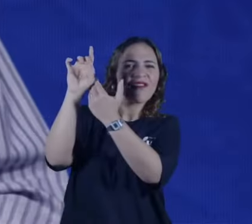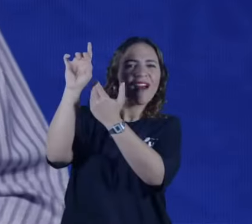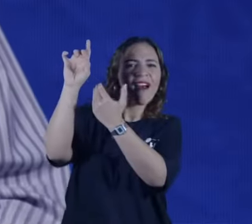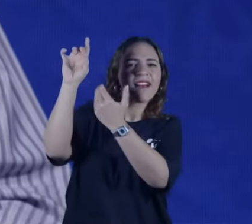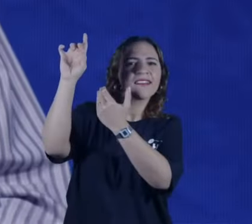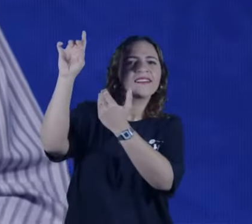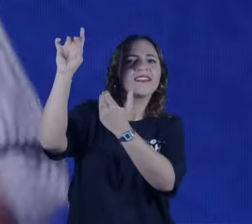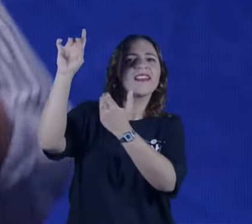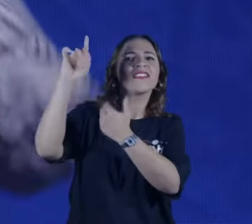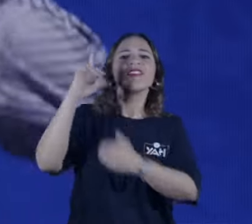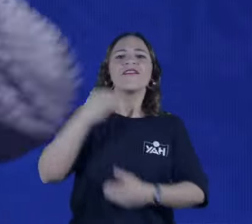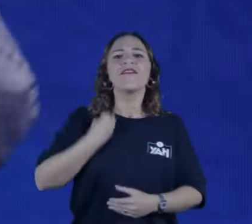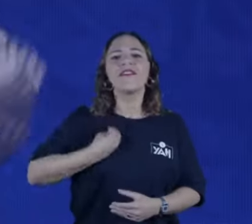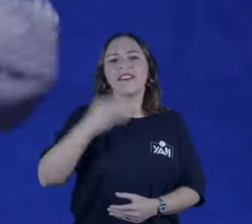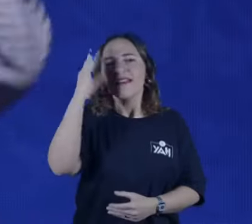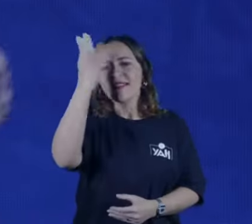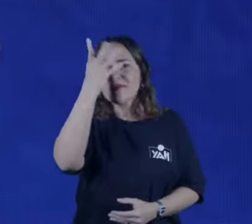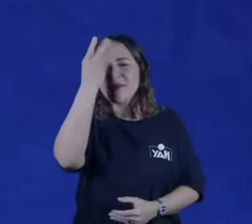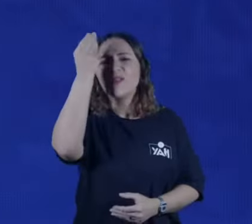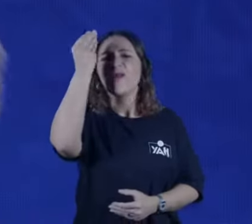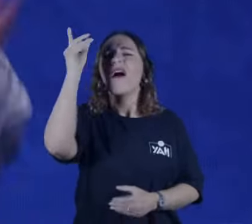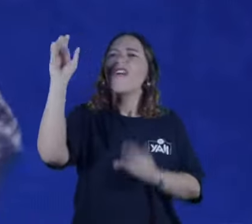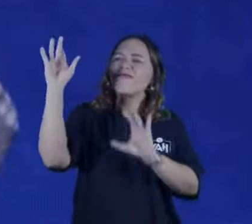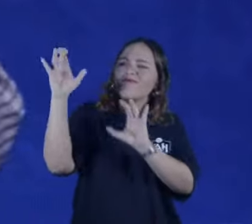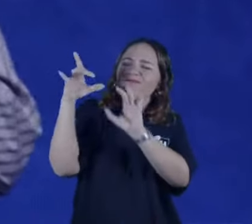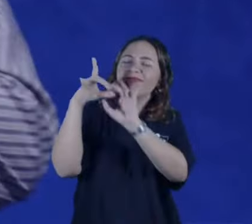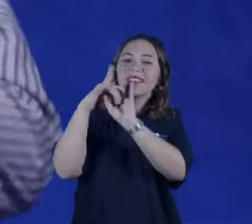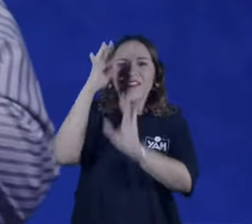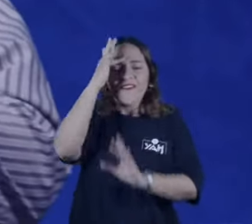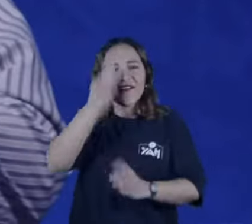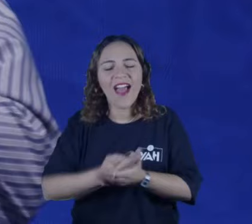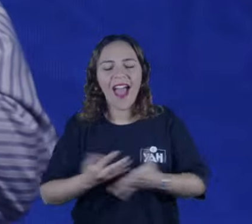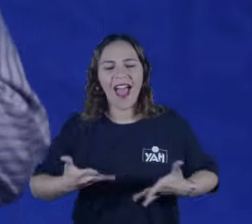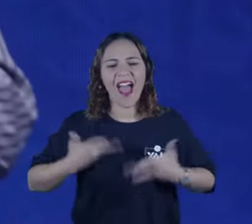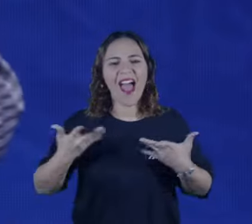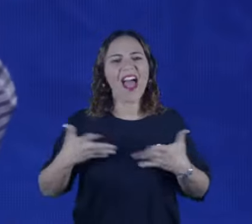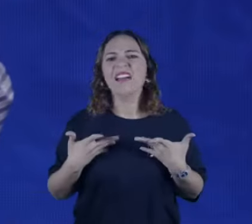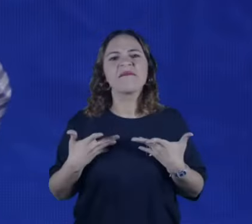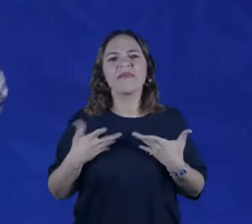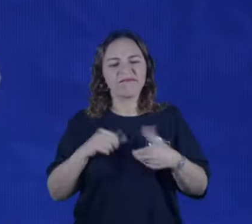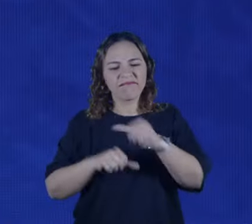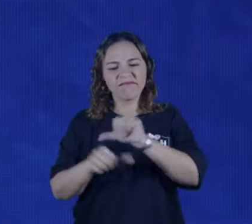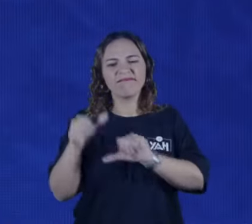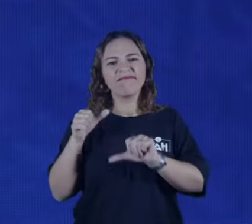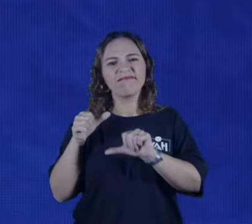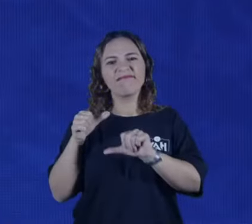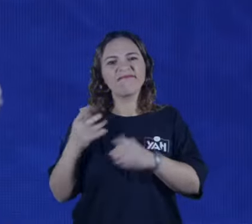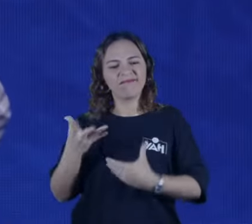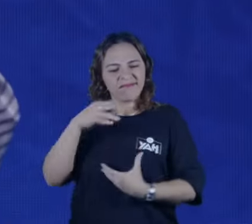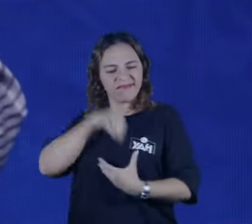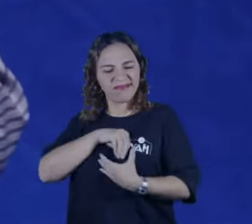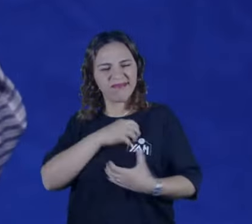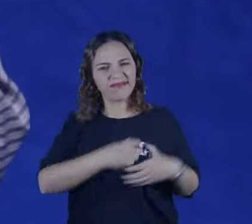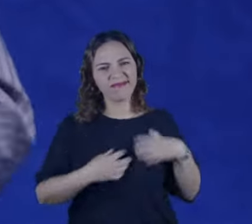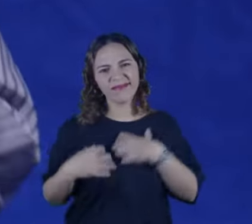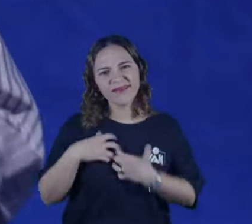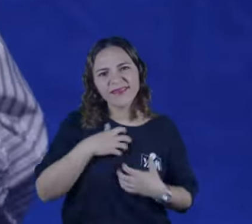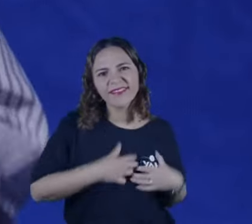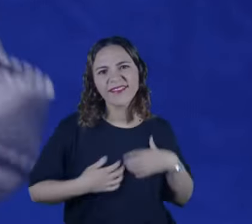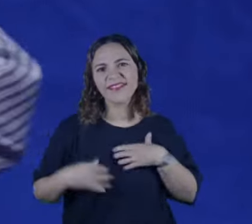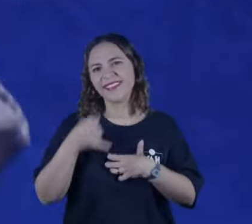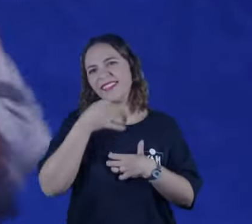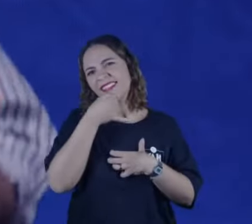a espiritualidade. De repente, alegria, fé, espontaneidade vão dando lugar a quê? A tristeza, a amargura